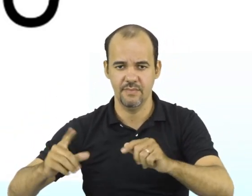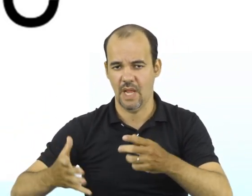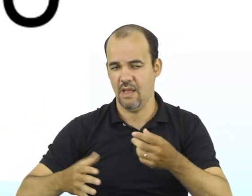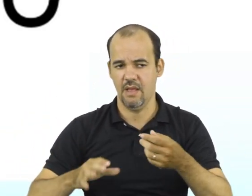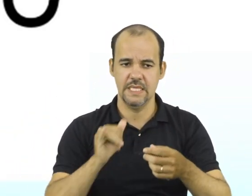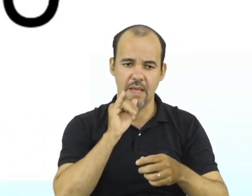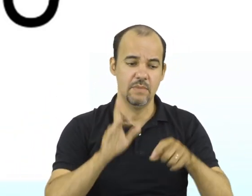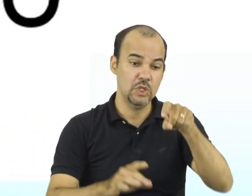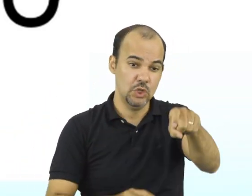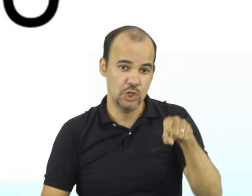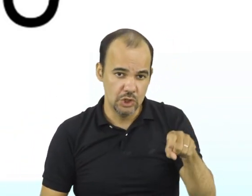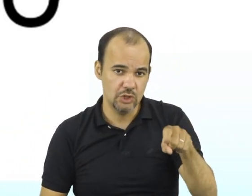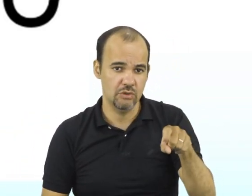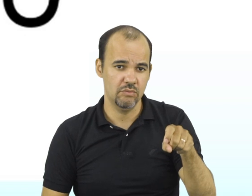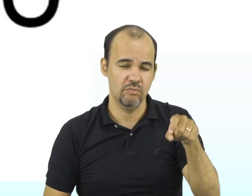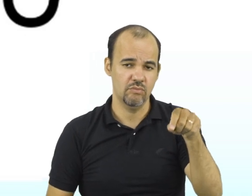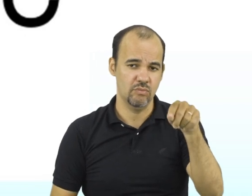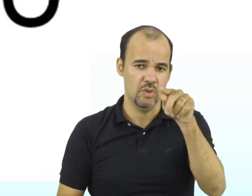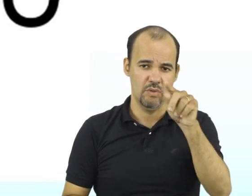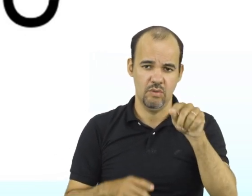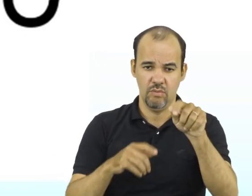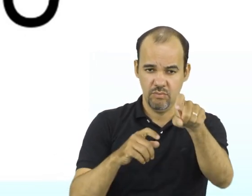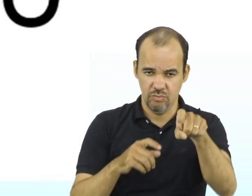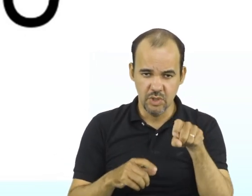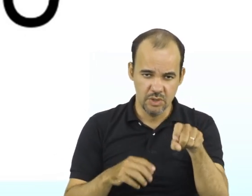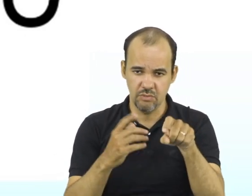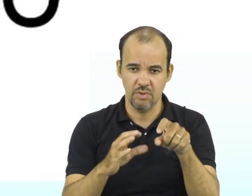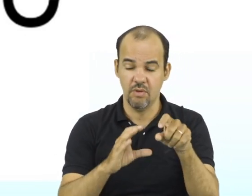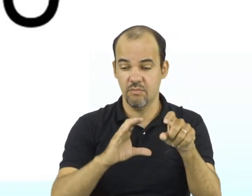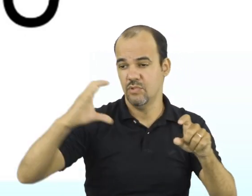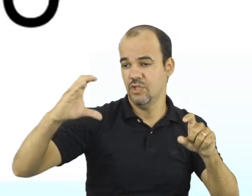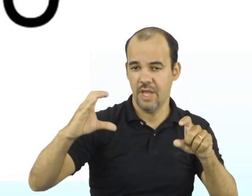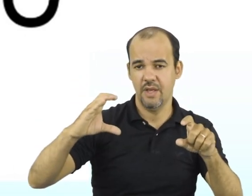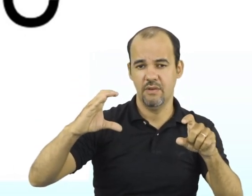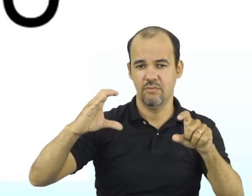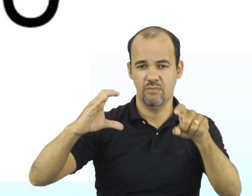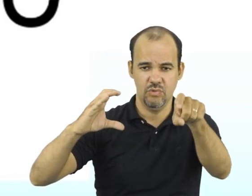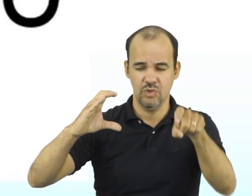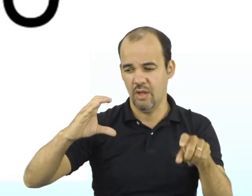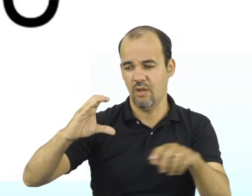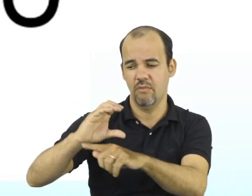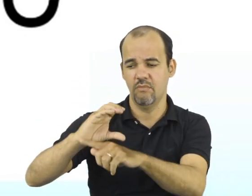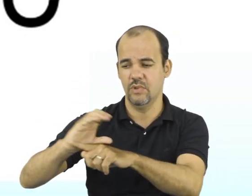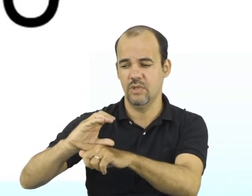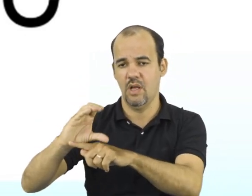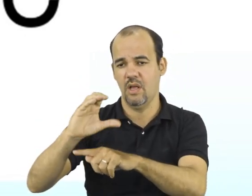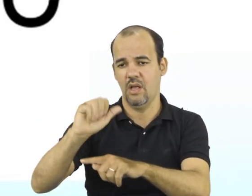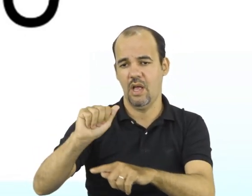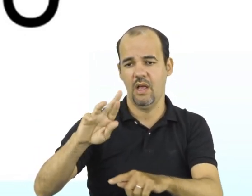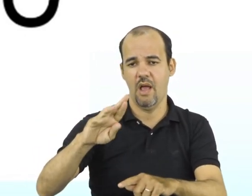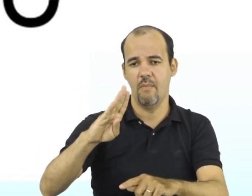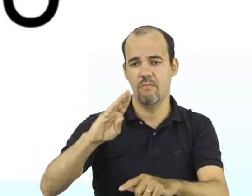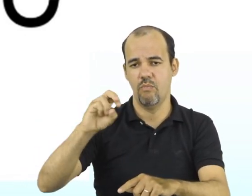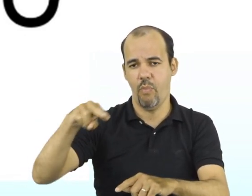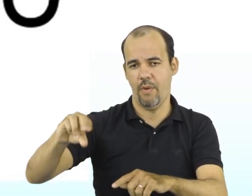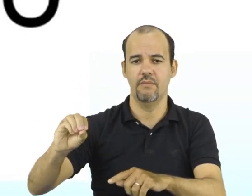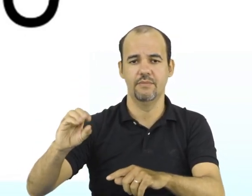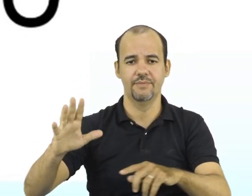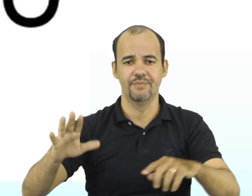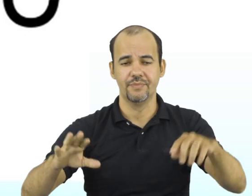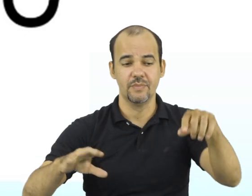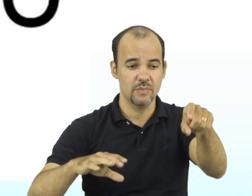aí X, que representa o símbolo. Do lado você vê aí o C, no caso, o carbono. O A é